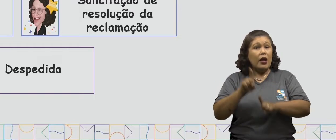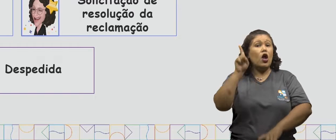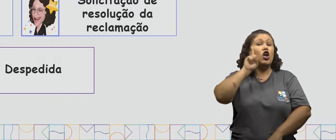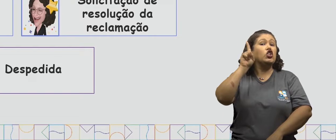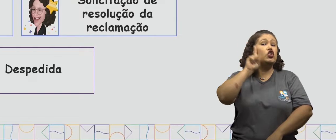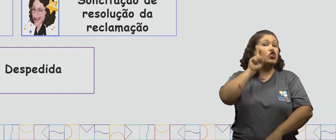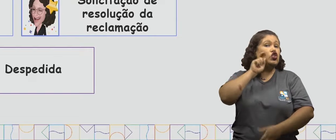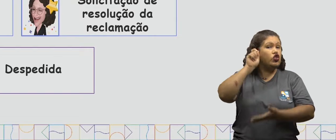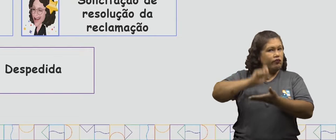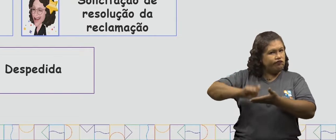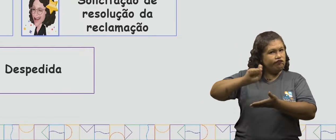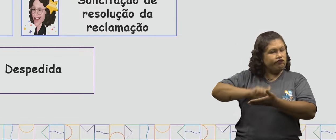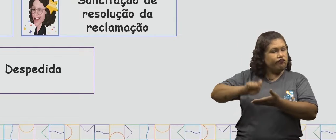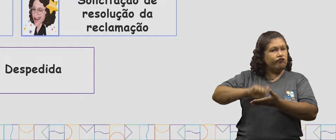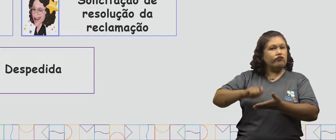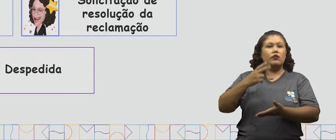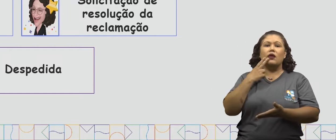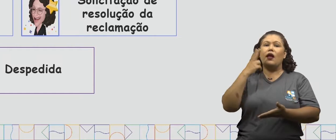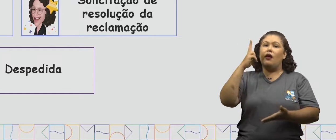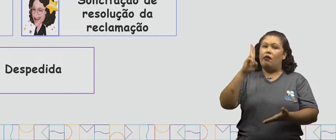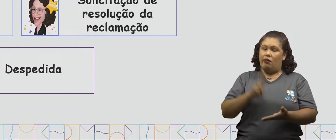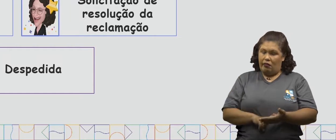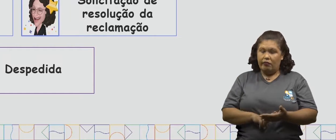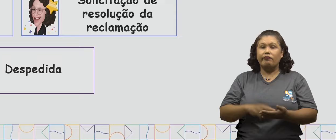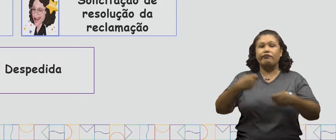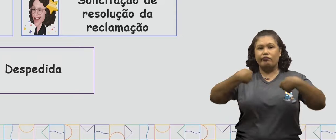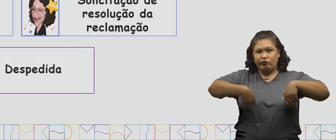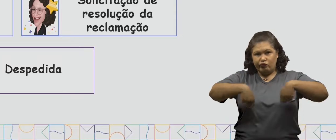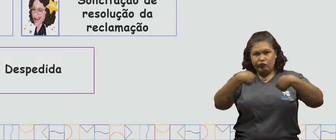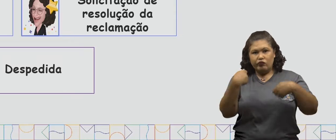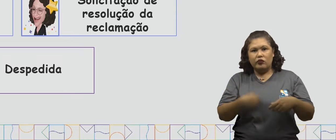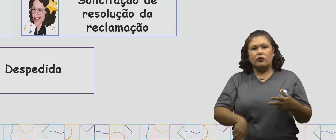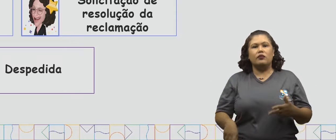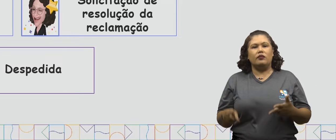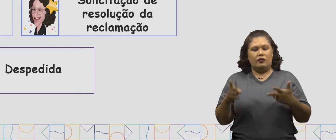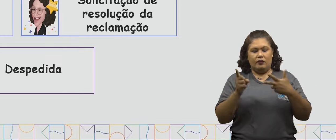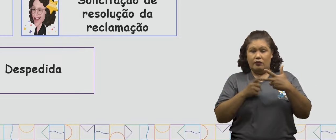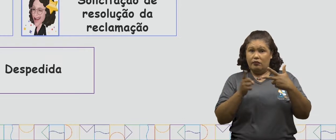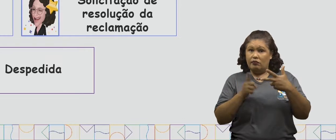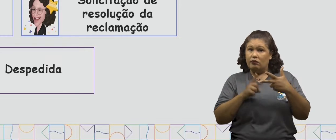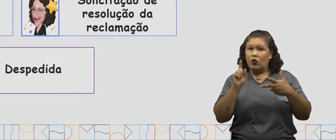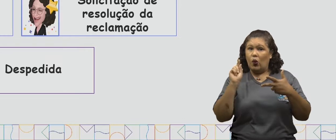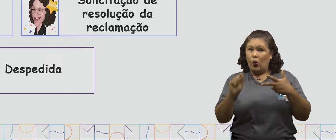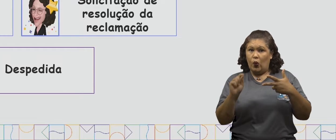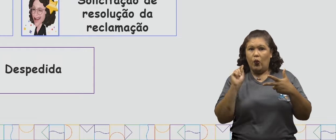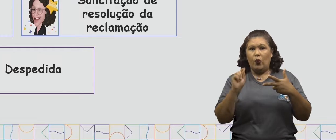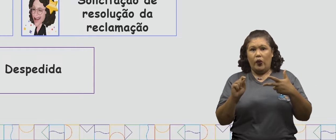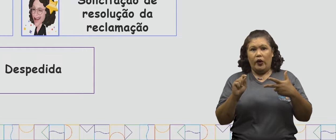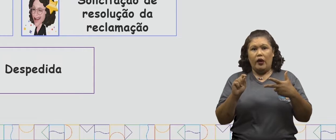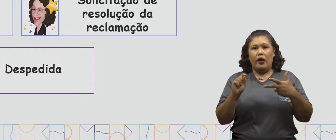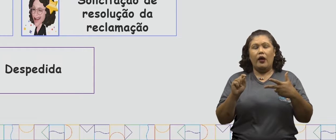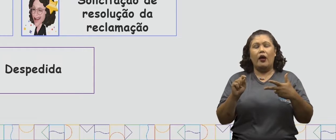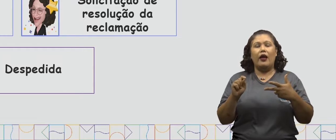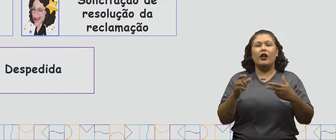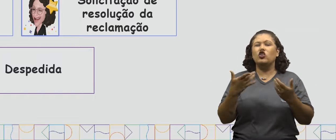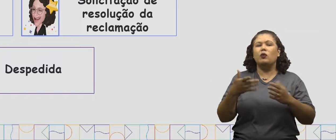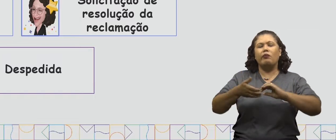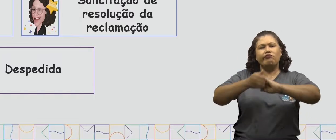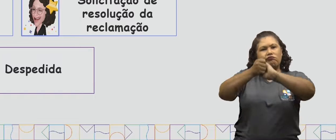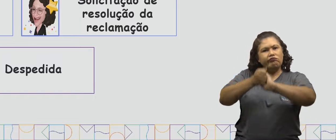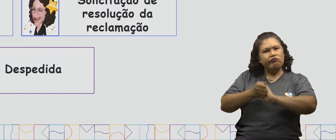a cidade em que o remetente está e a data em que a carta foi escrita. Outra coisa necessária é